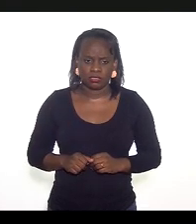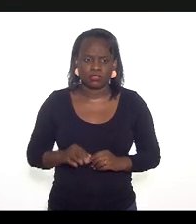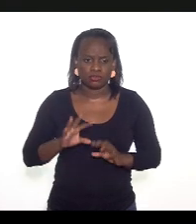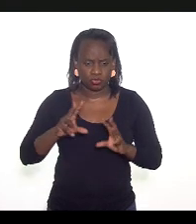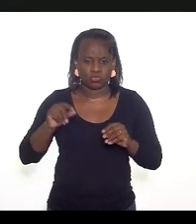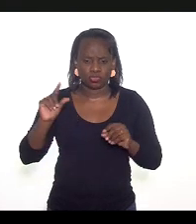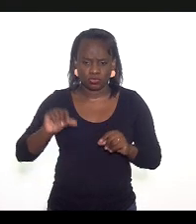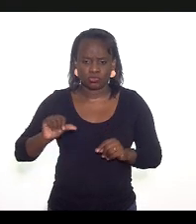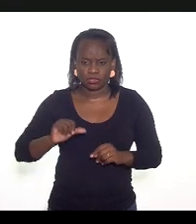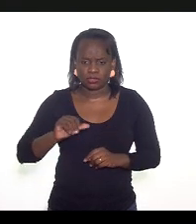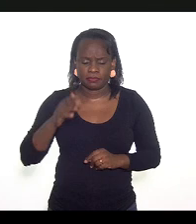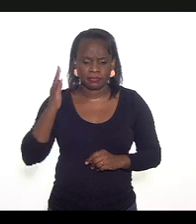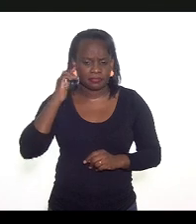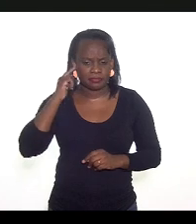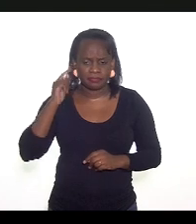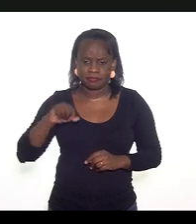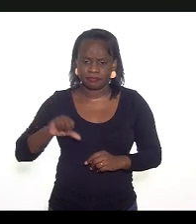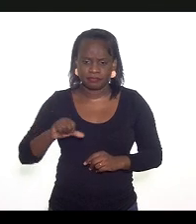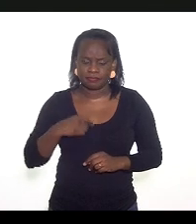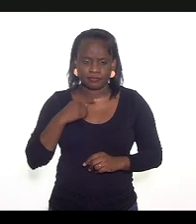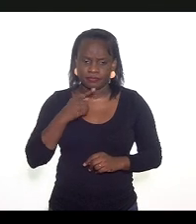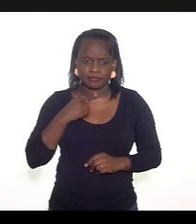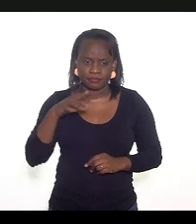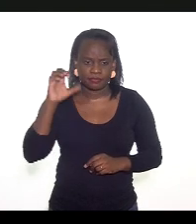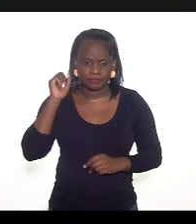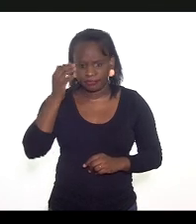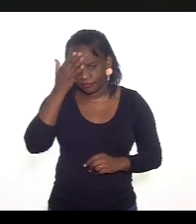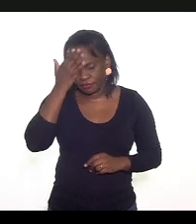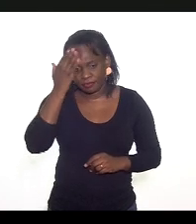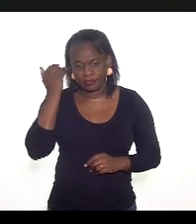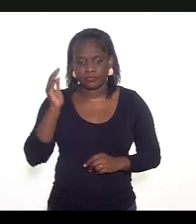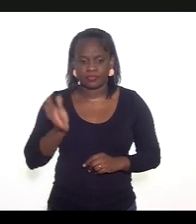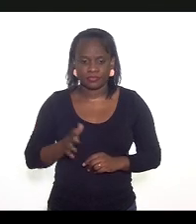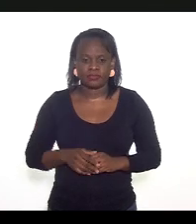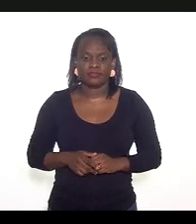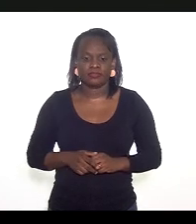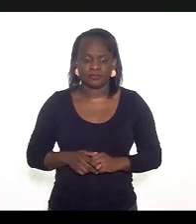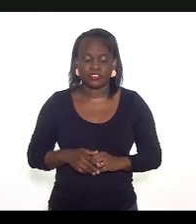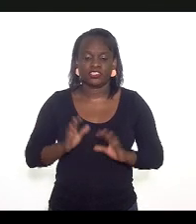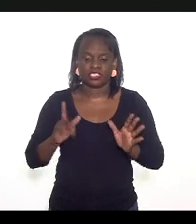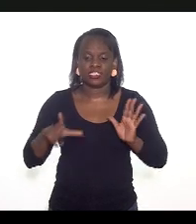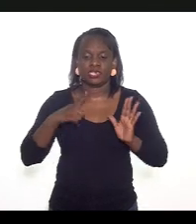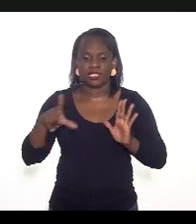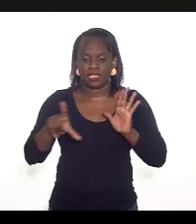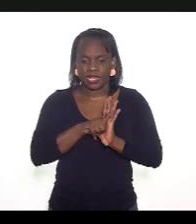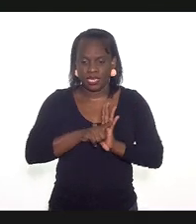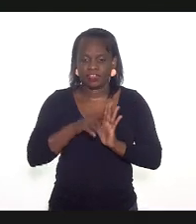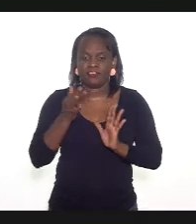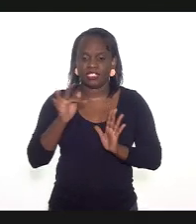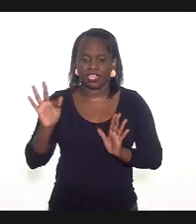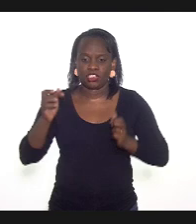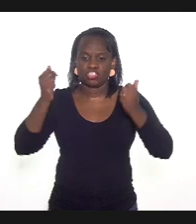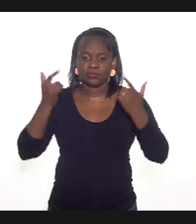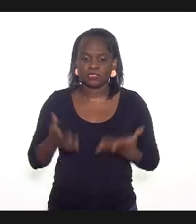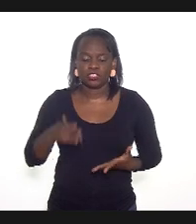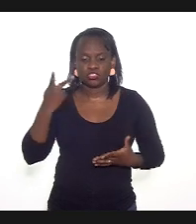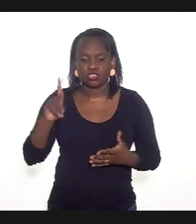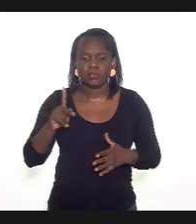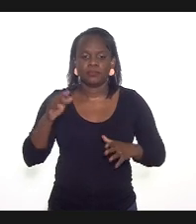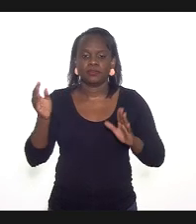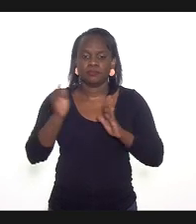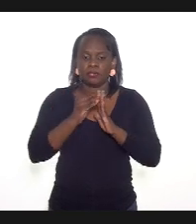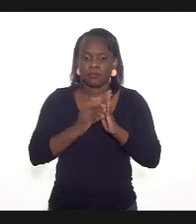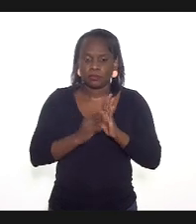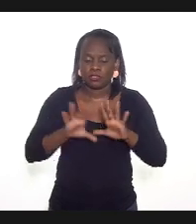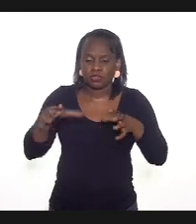ficou baixo, muito baixo. Ficou baixo o som, deputado. Ah, sim, já tem lei federal que dispõe sobre essa questão da composição